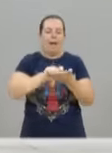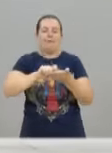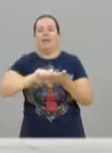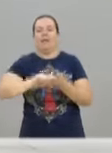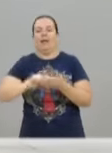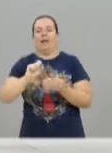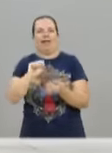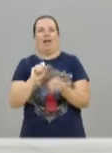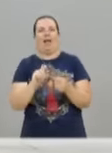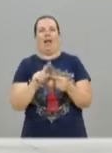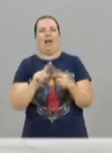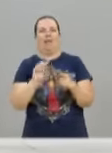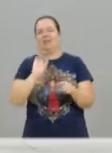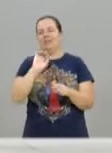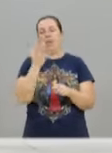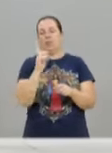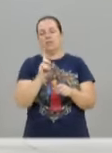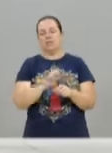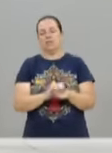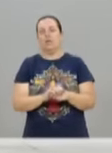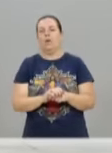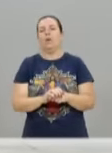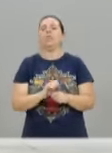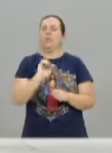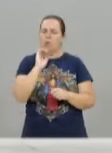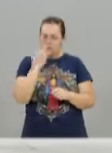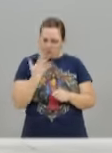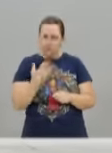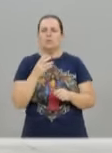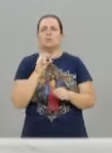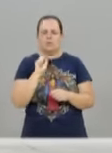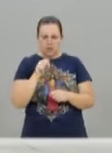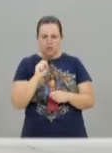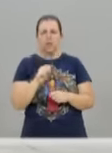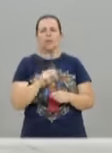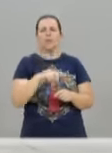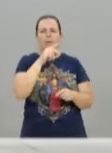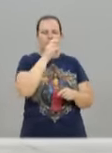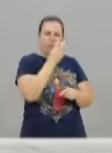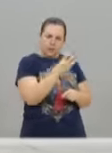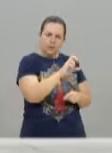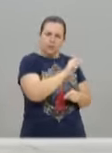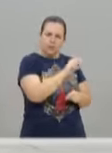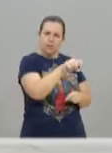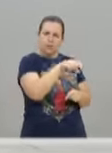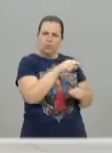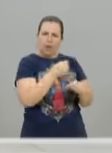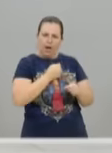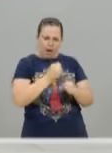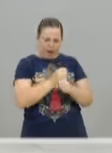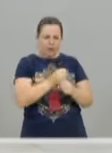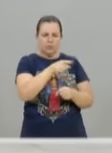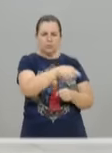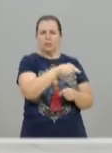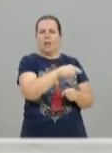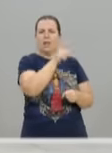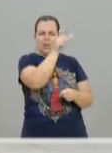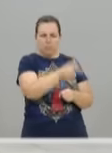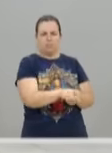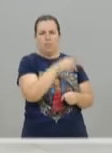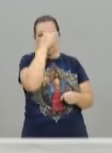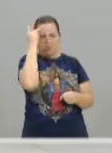aconteceu Aconteceu sim 8 anos aquele homem ficou naquela maca e Jesus disse pega o que é